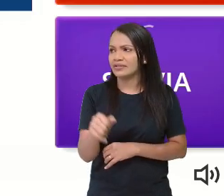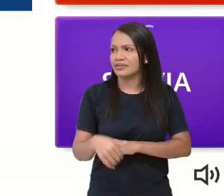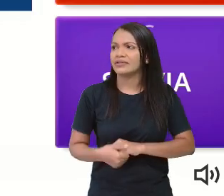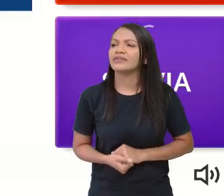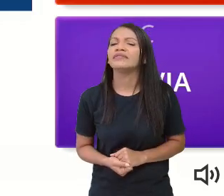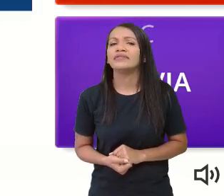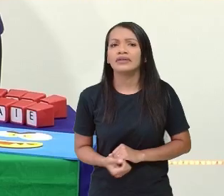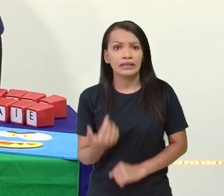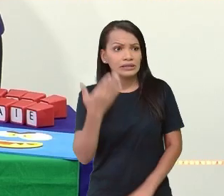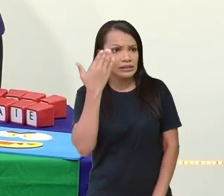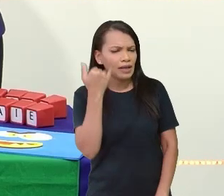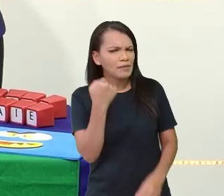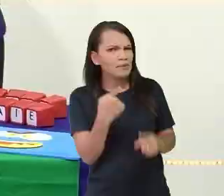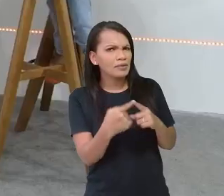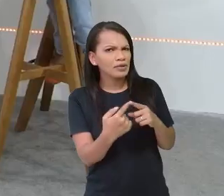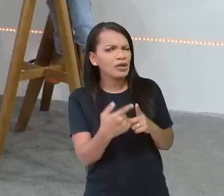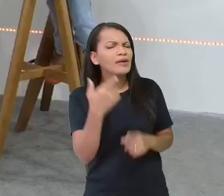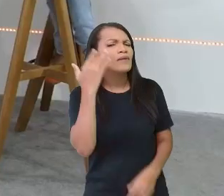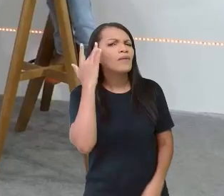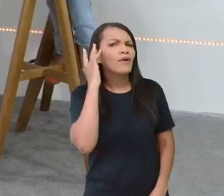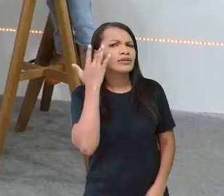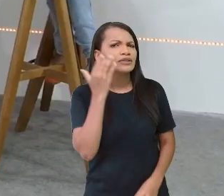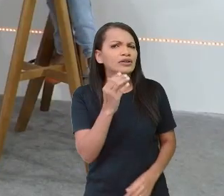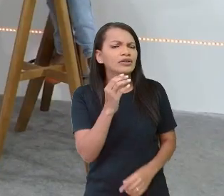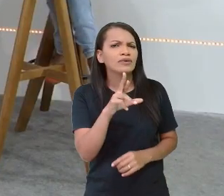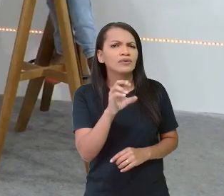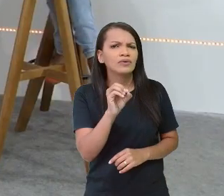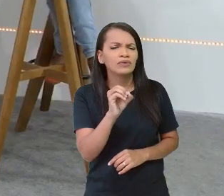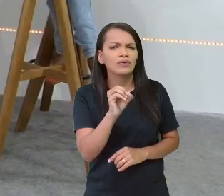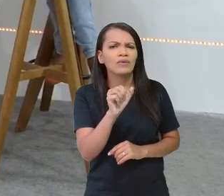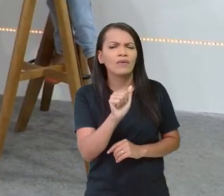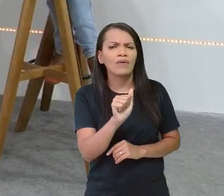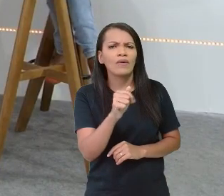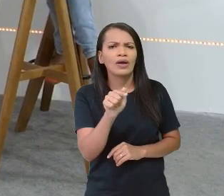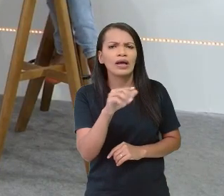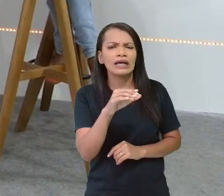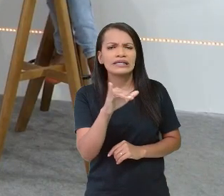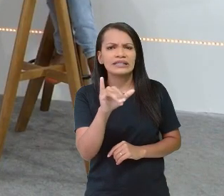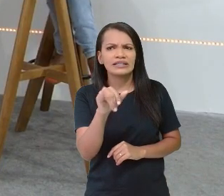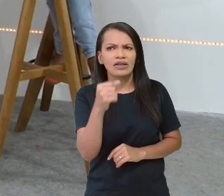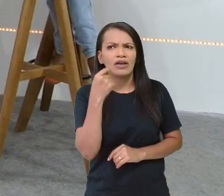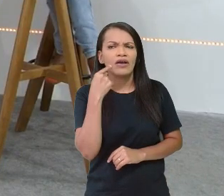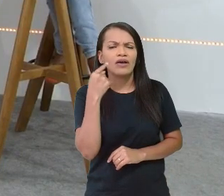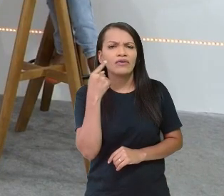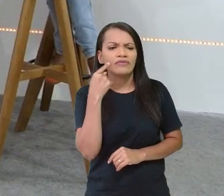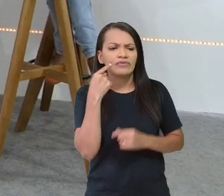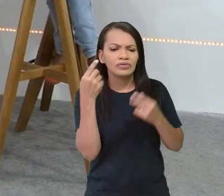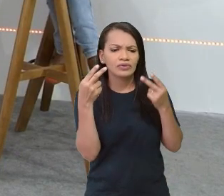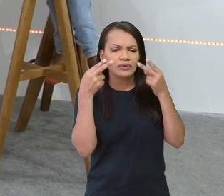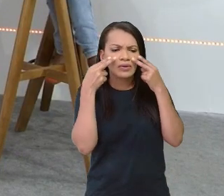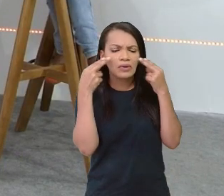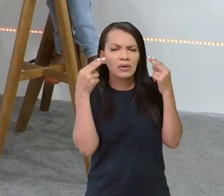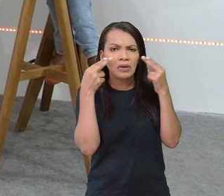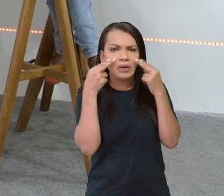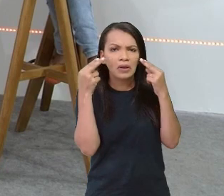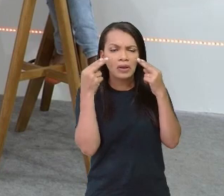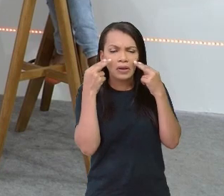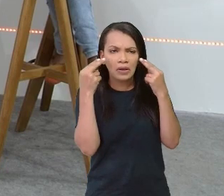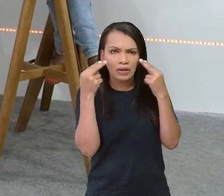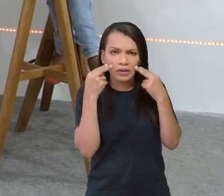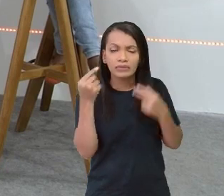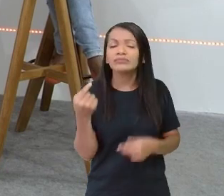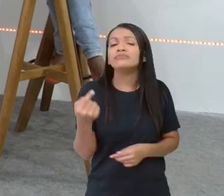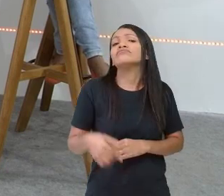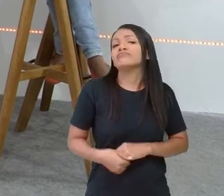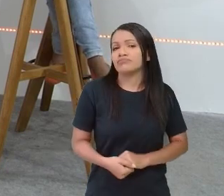era Croácia? Por quê? Porque eu vi os torcedores com esse rostinho pintado de xadrezinho. Ah,